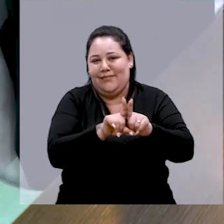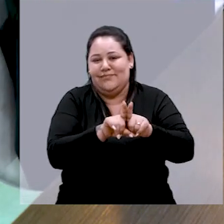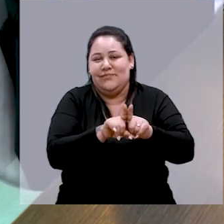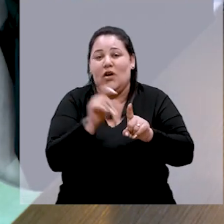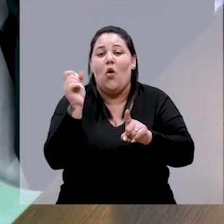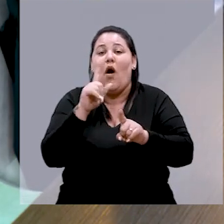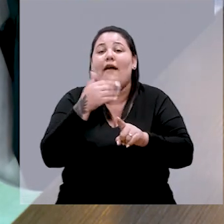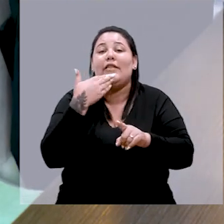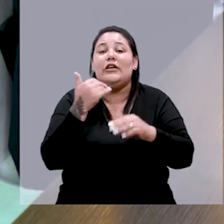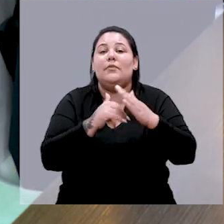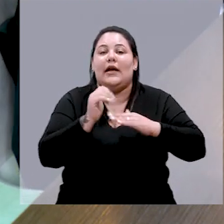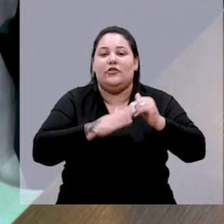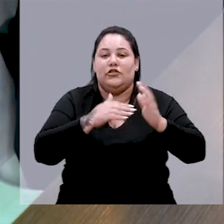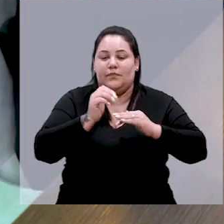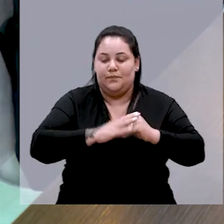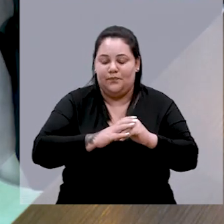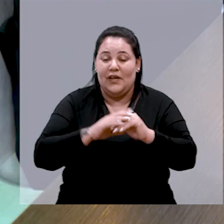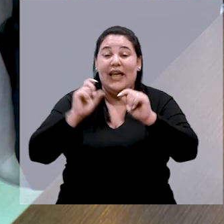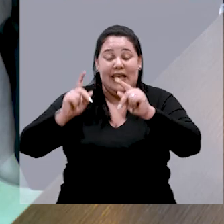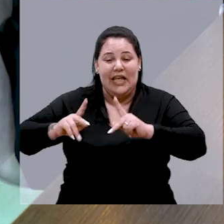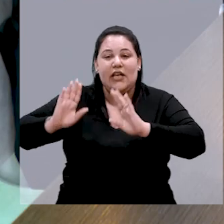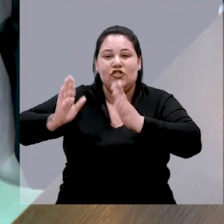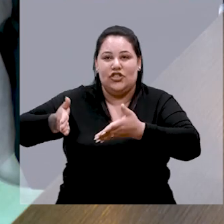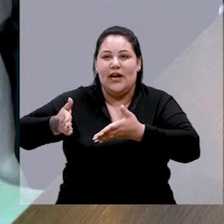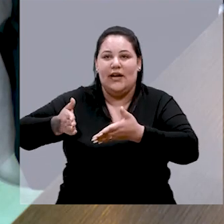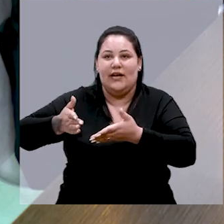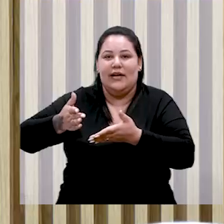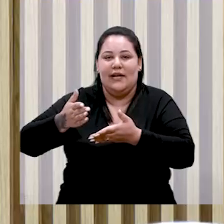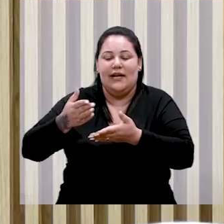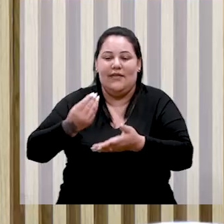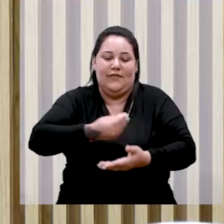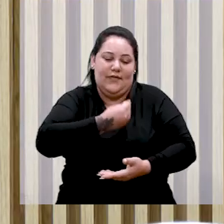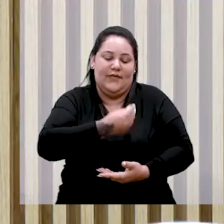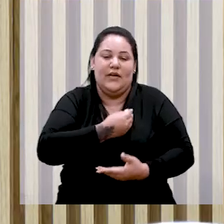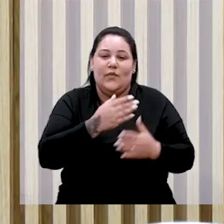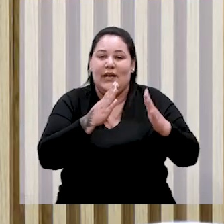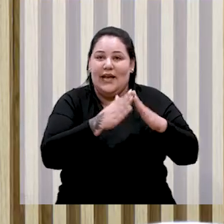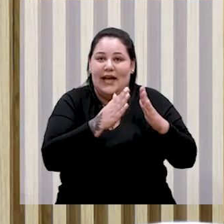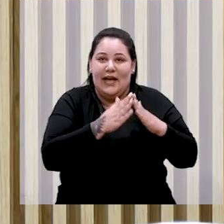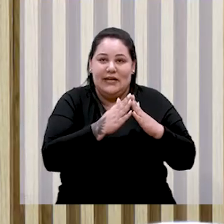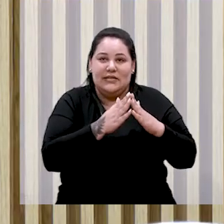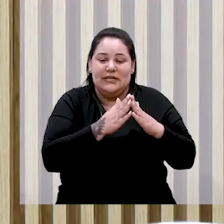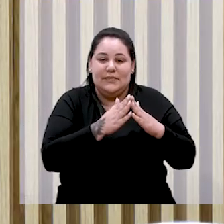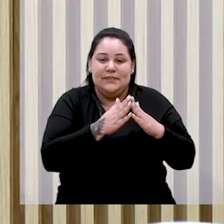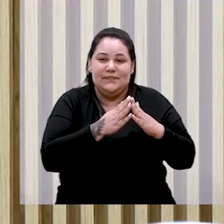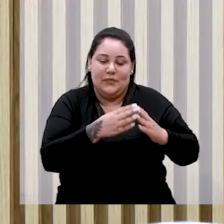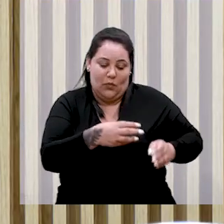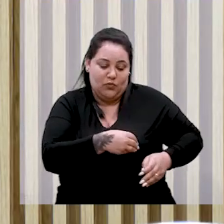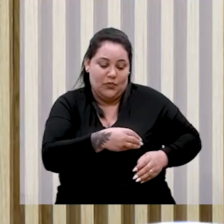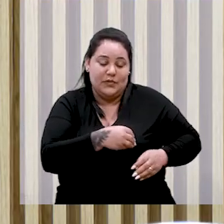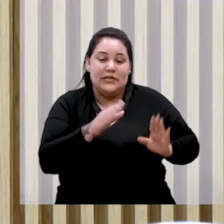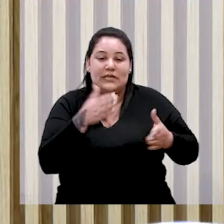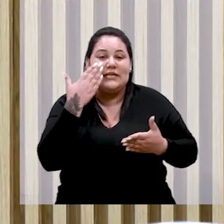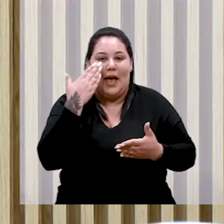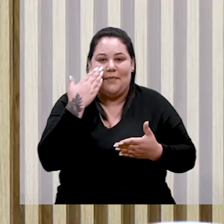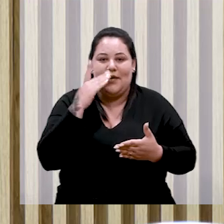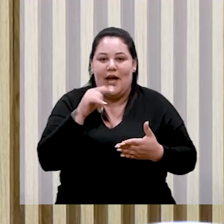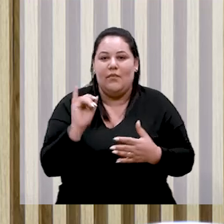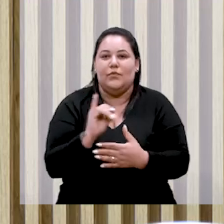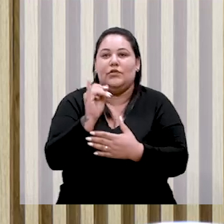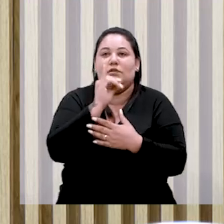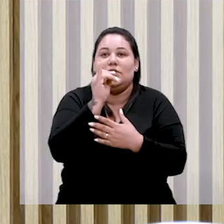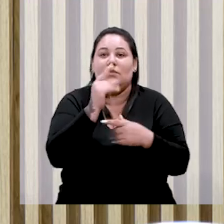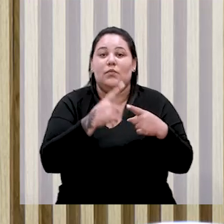acompanham, qual é o benefício prático? Assim? Quem tem, assim, quem já passou por isso, né, em casa, pela maternidade, pelo aleitamento, sabe completamente